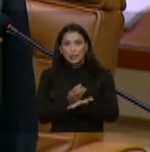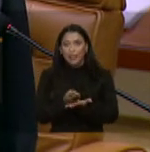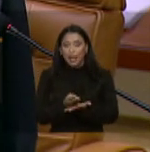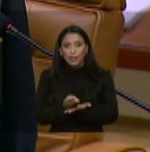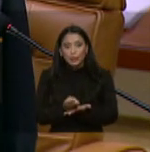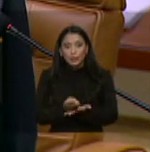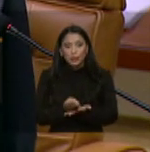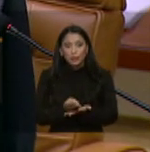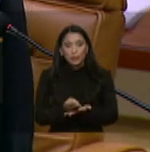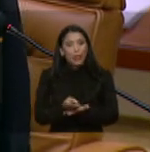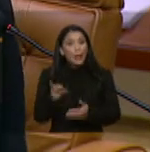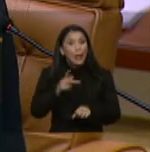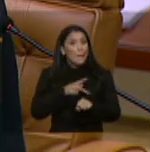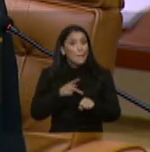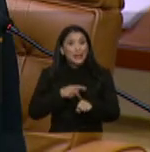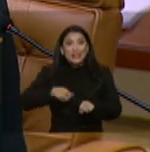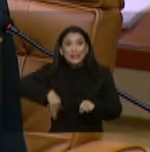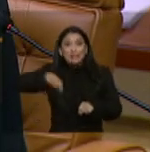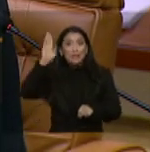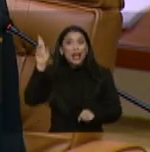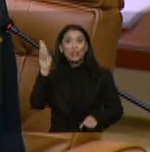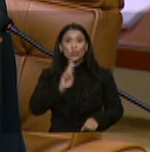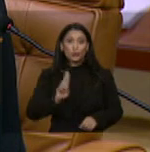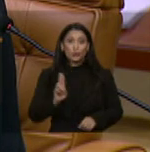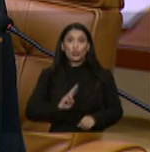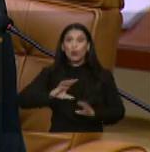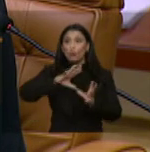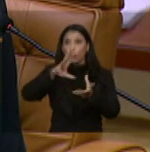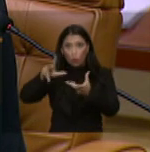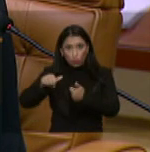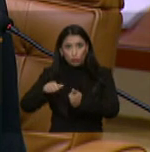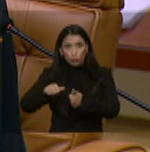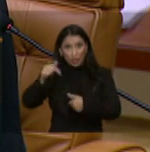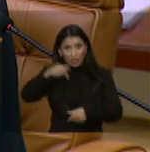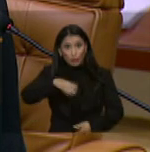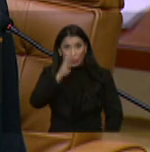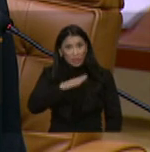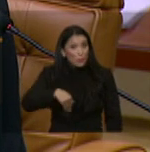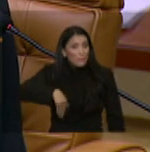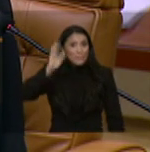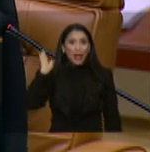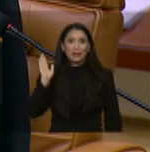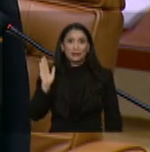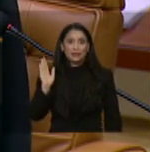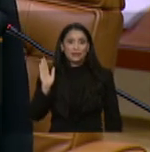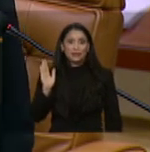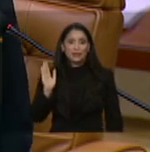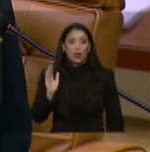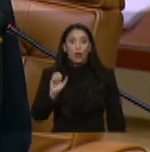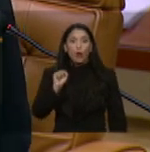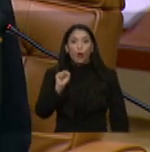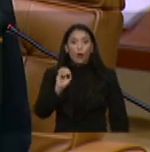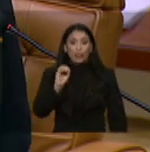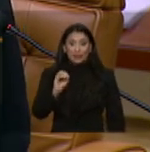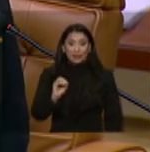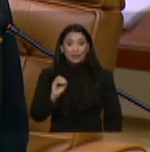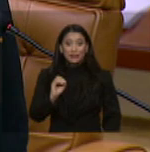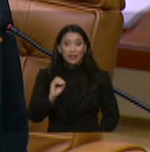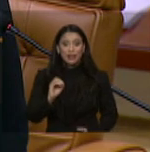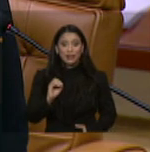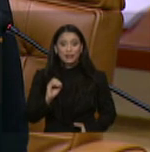é o país que mais utiliza o WhatsApp no mundo são quase 80 milhões